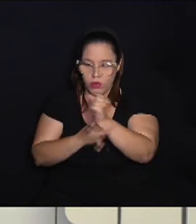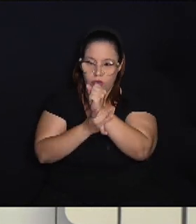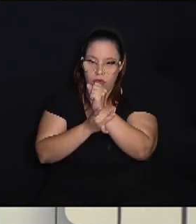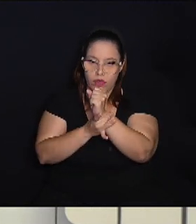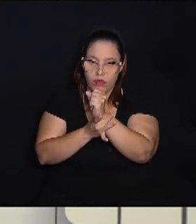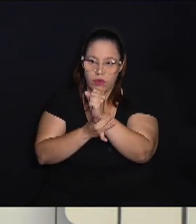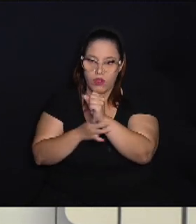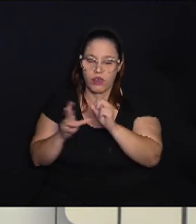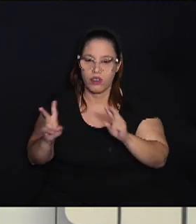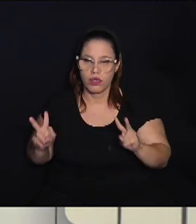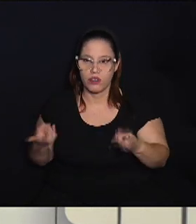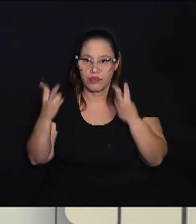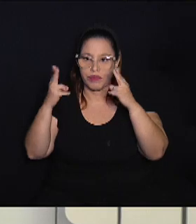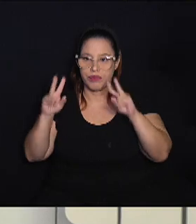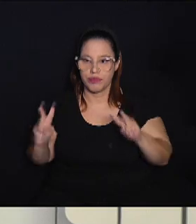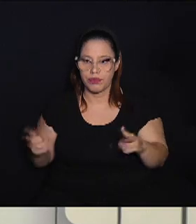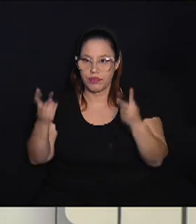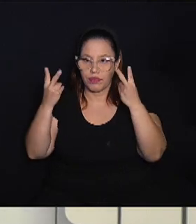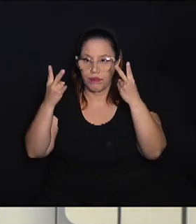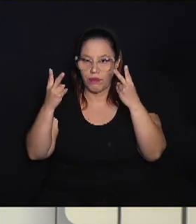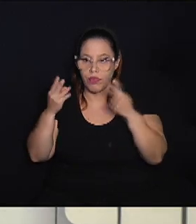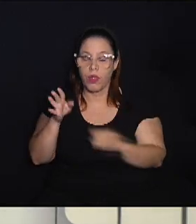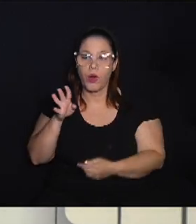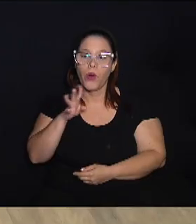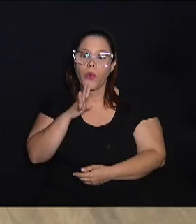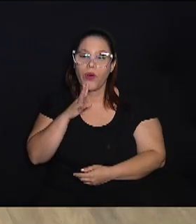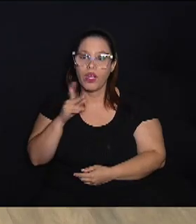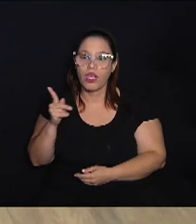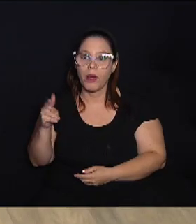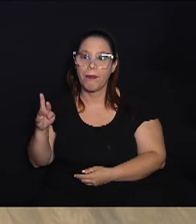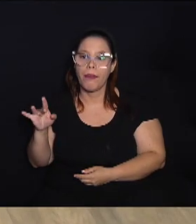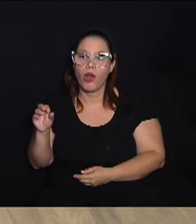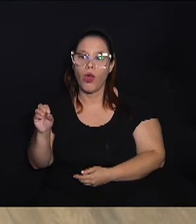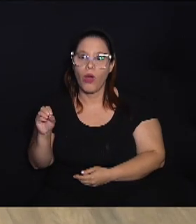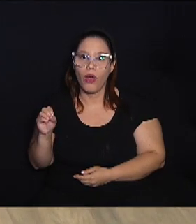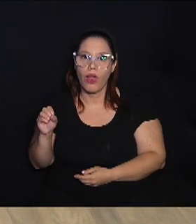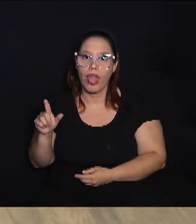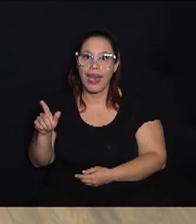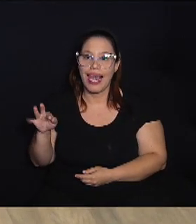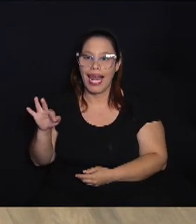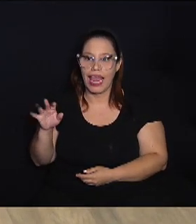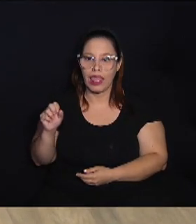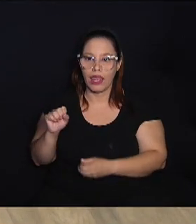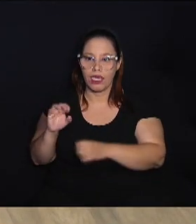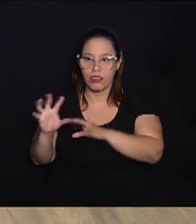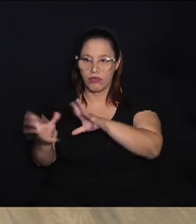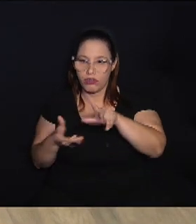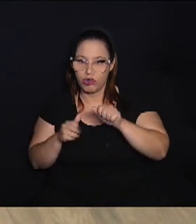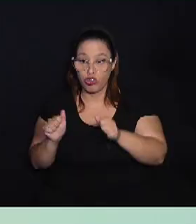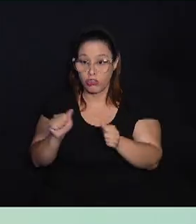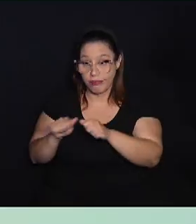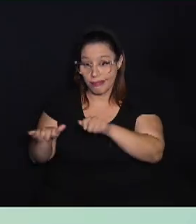valorizadas. Conheça a Prolata a partir de agora no Giro Ambiental.